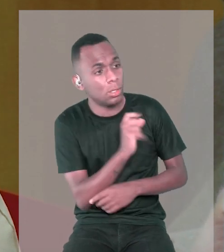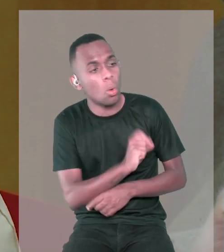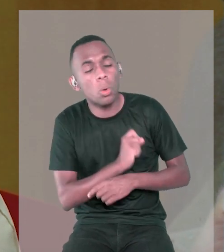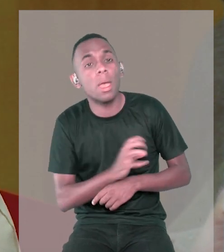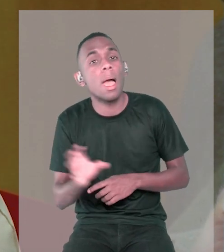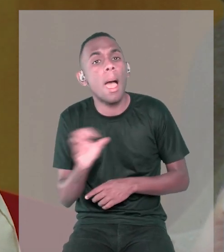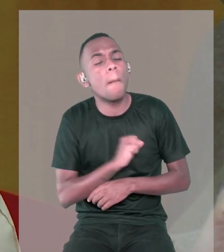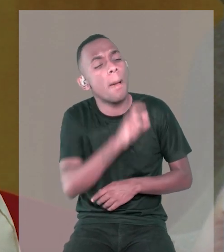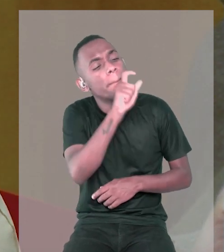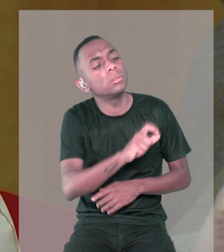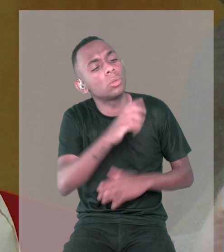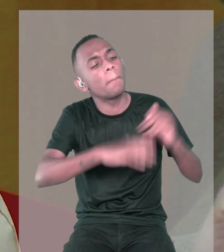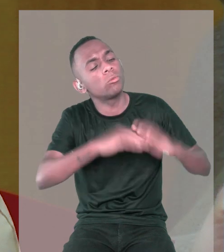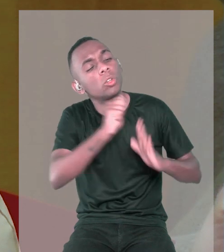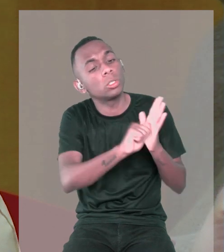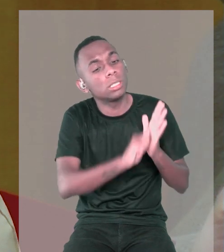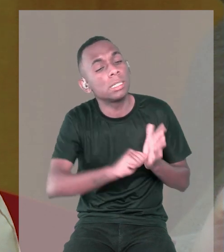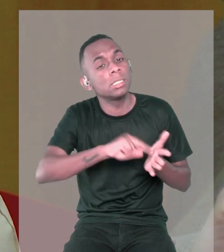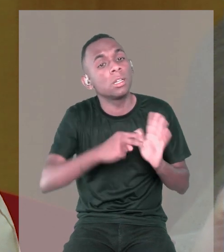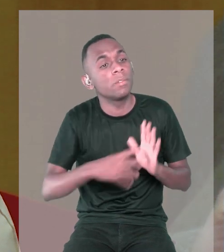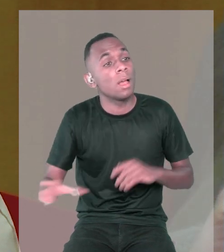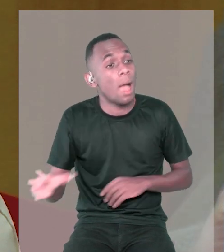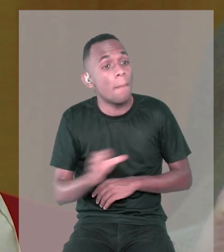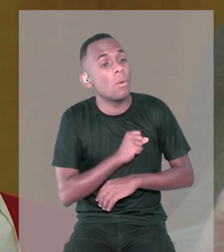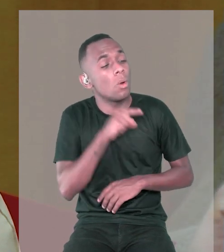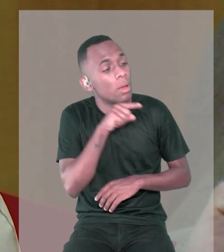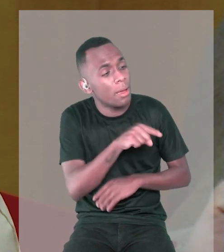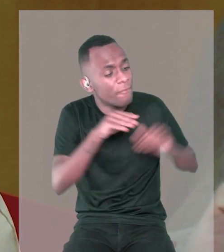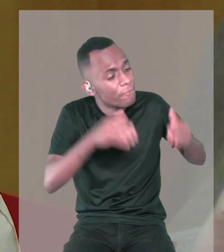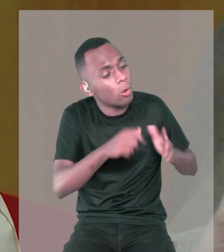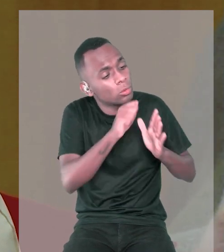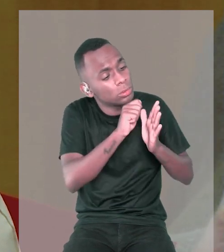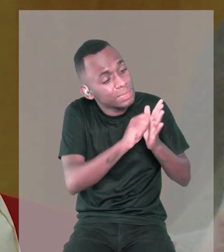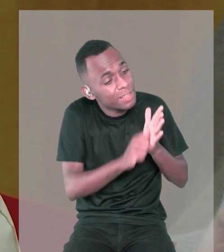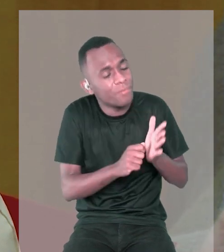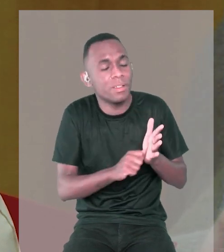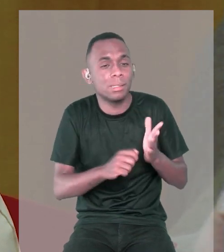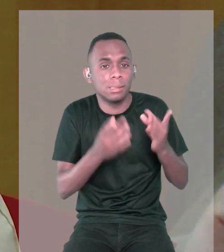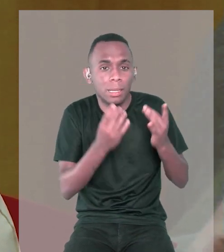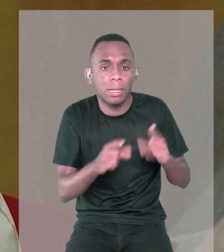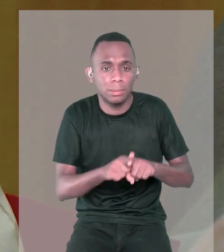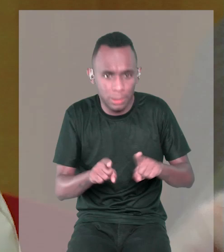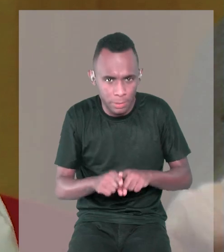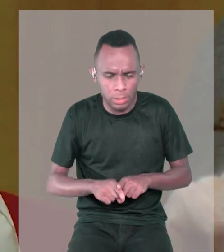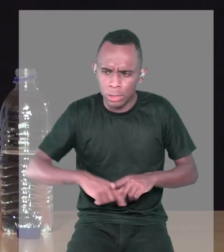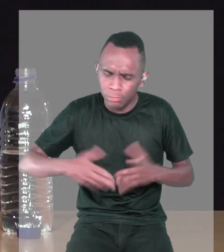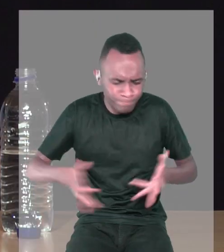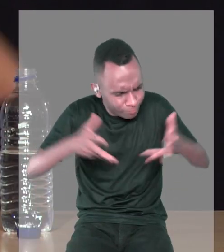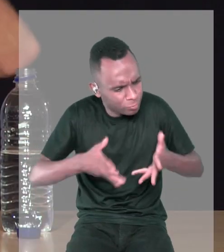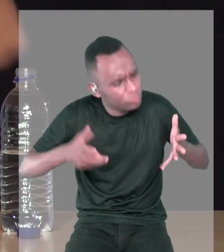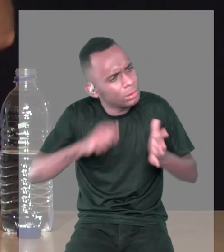dizia para ele que amar um escritor é amar que ele escreva. E sentenciava,